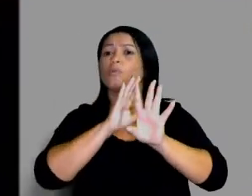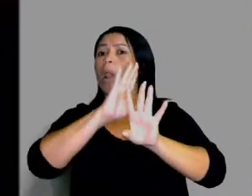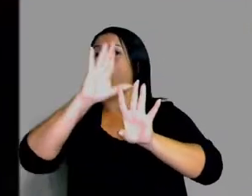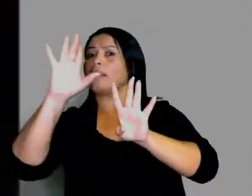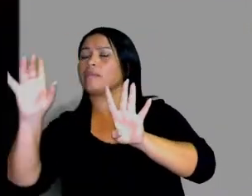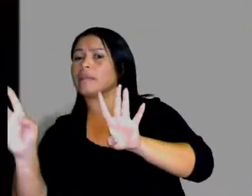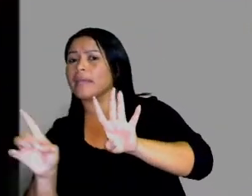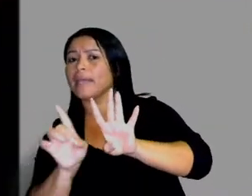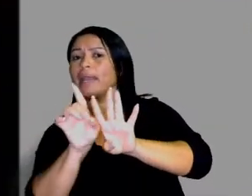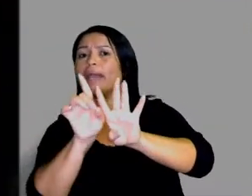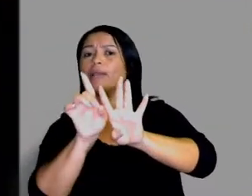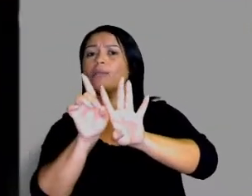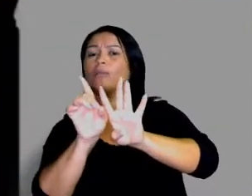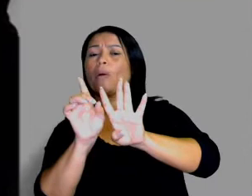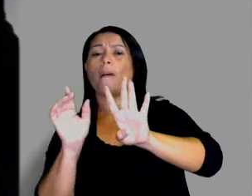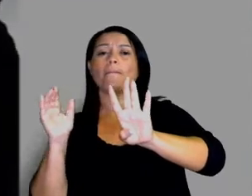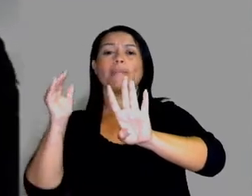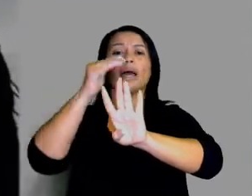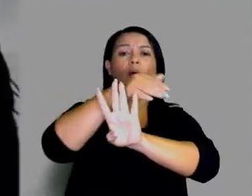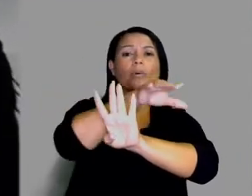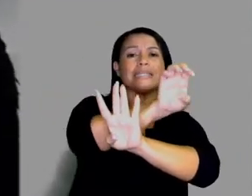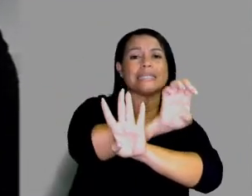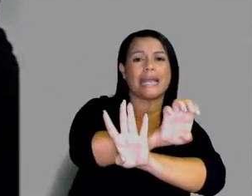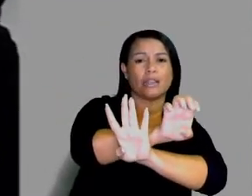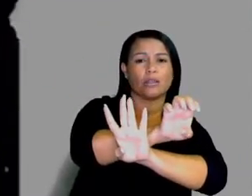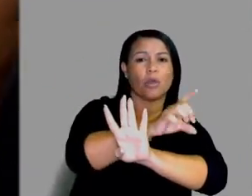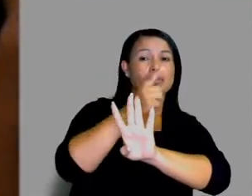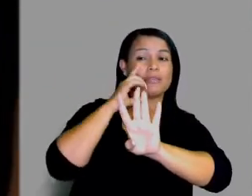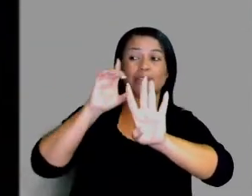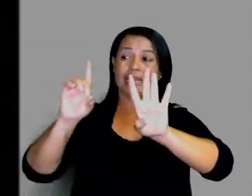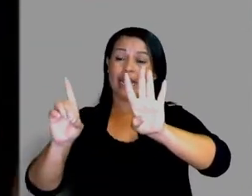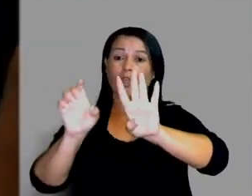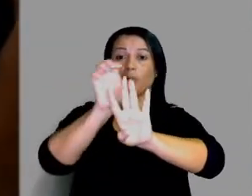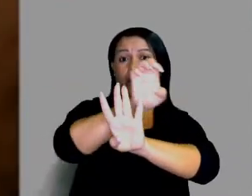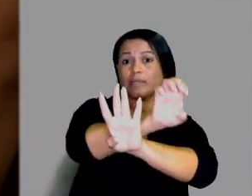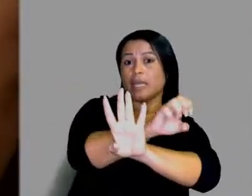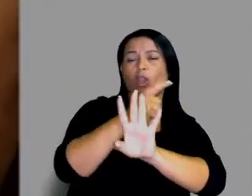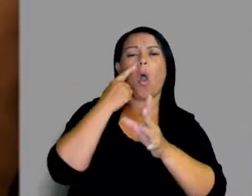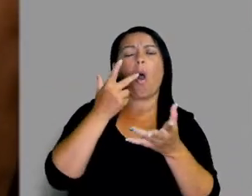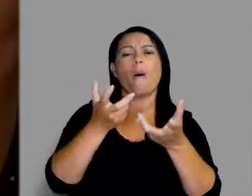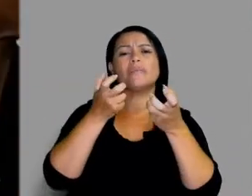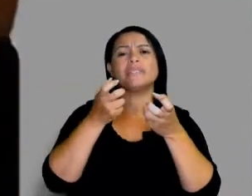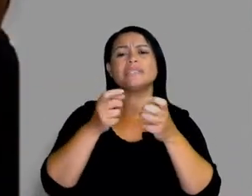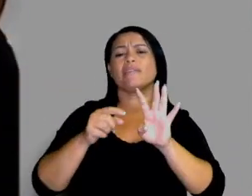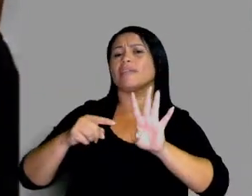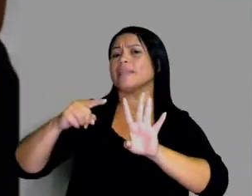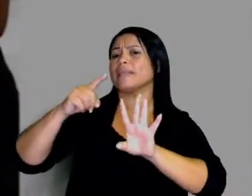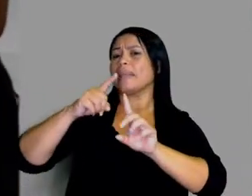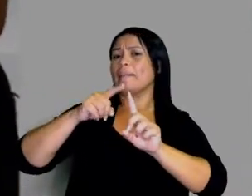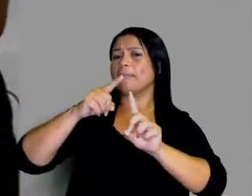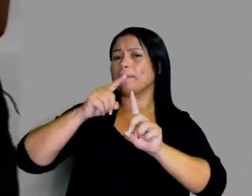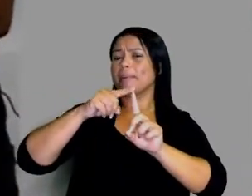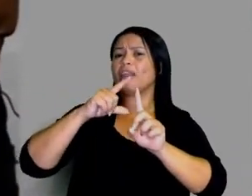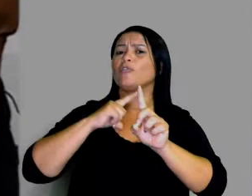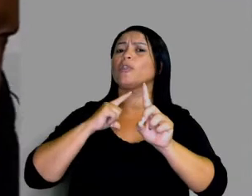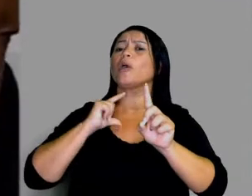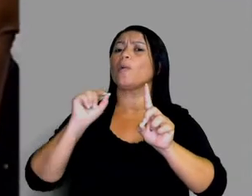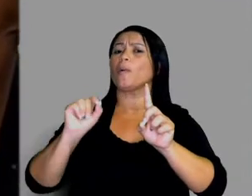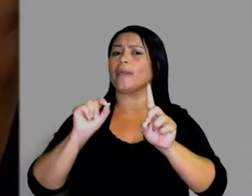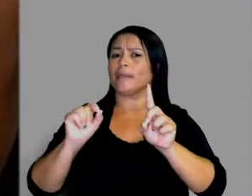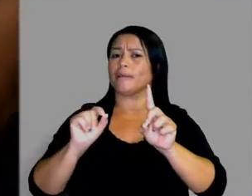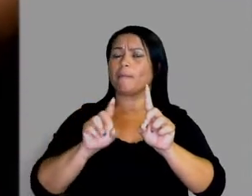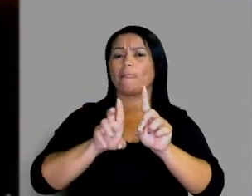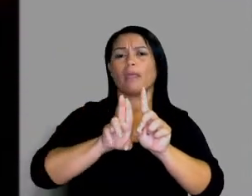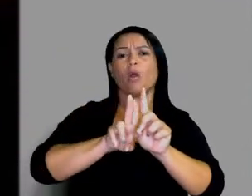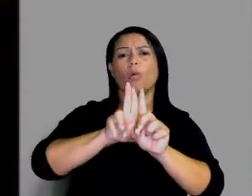lado direito para o lado esquerdo, ok? Então, na primeira classe, eu vou